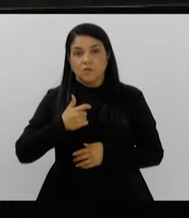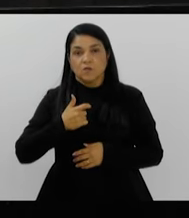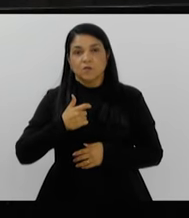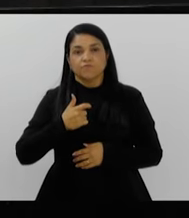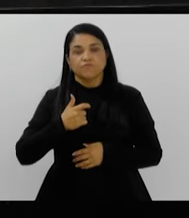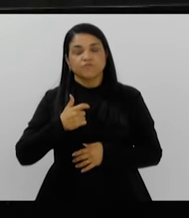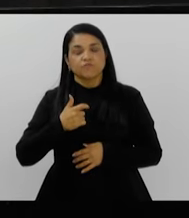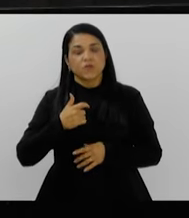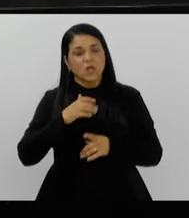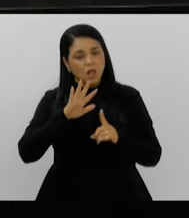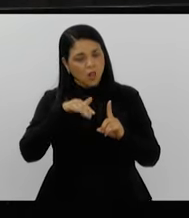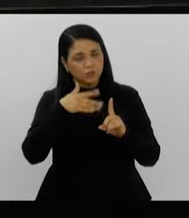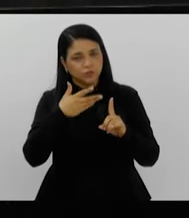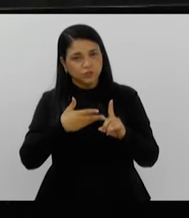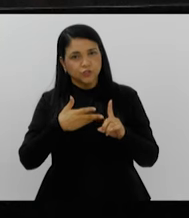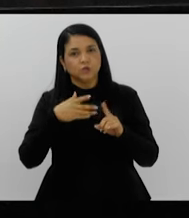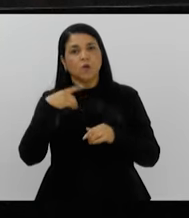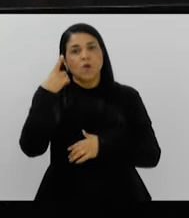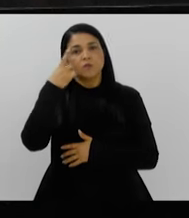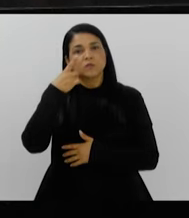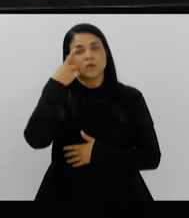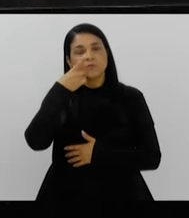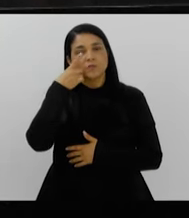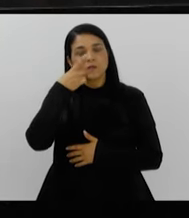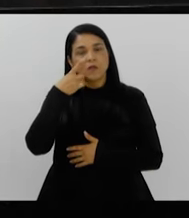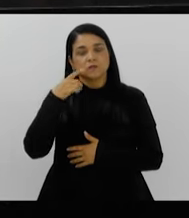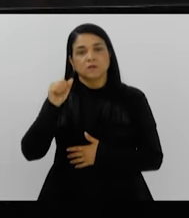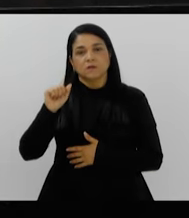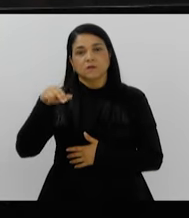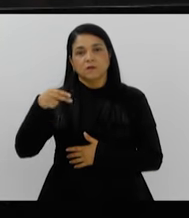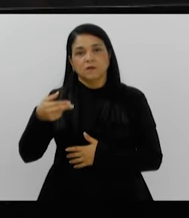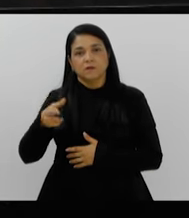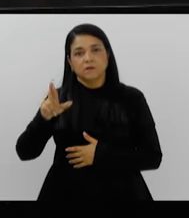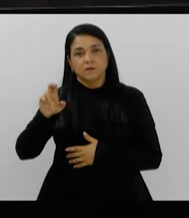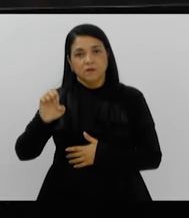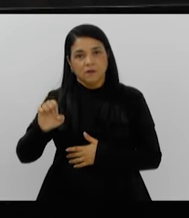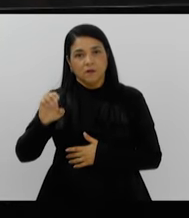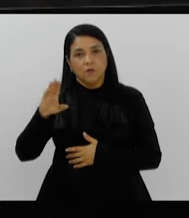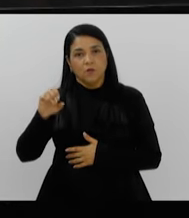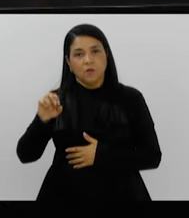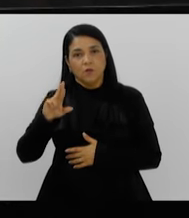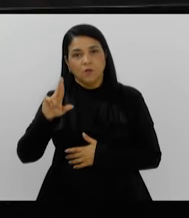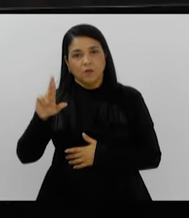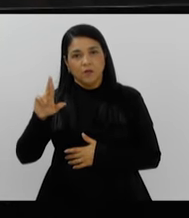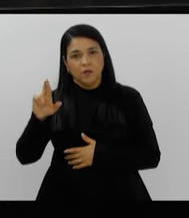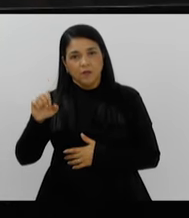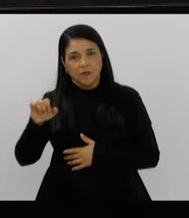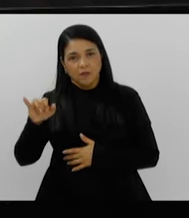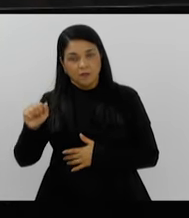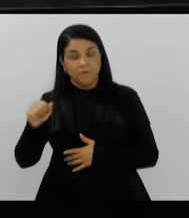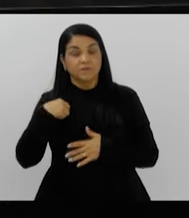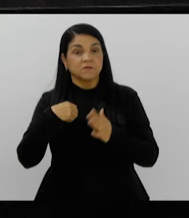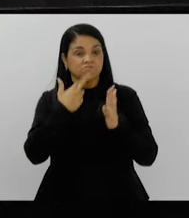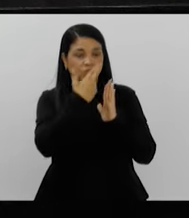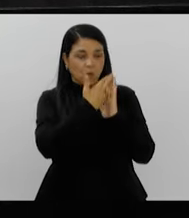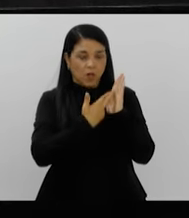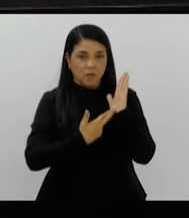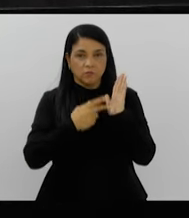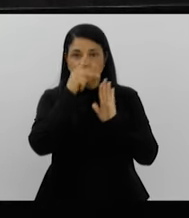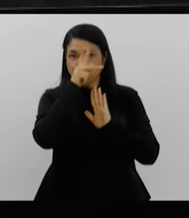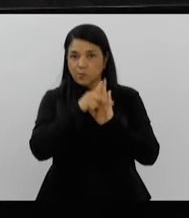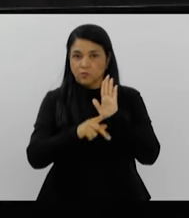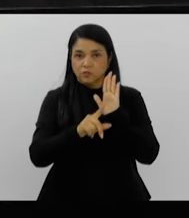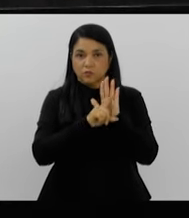elogio ao deputado André Correia como relator do projeto de